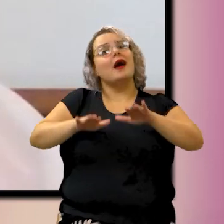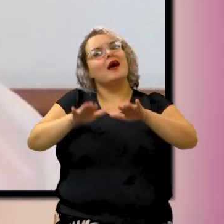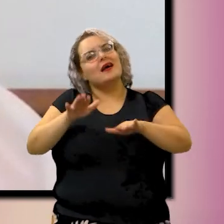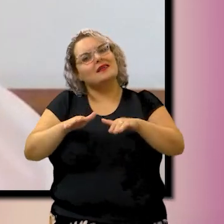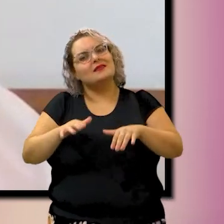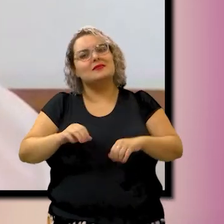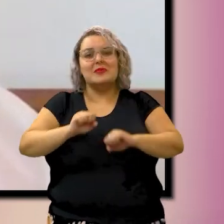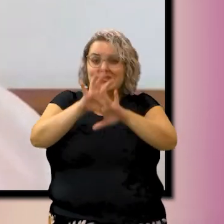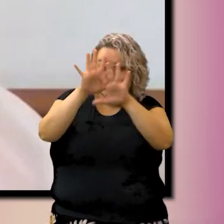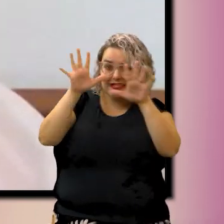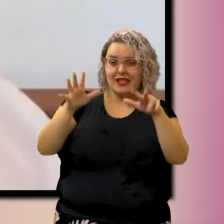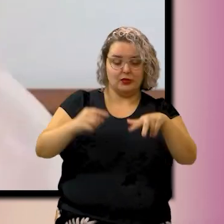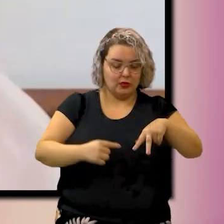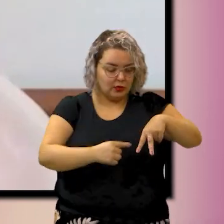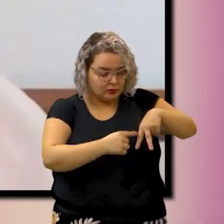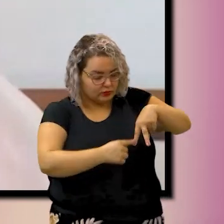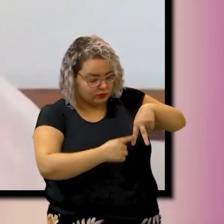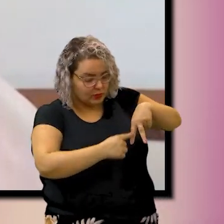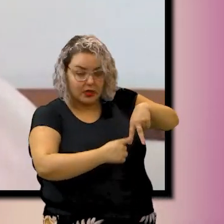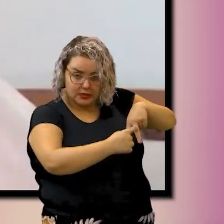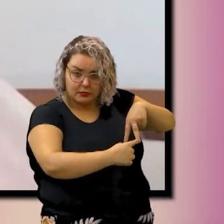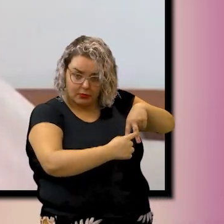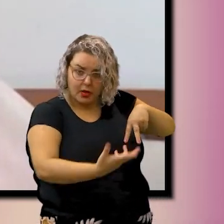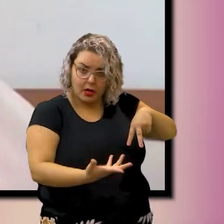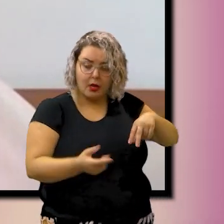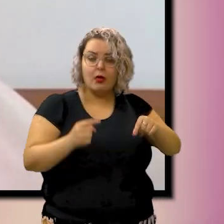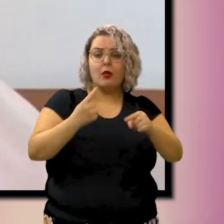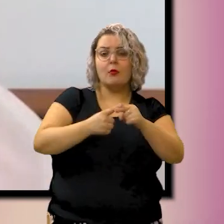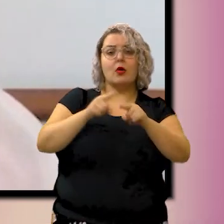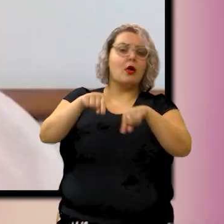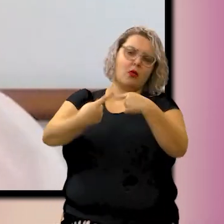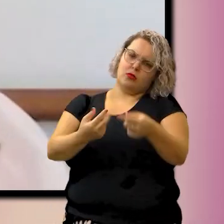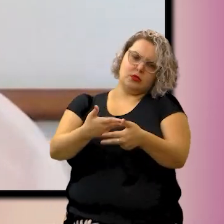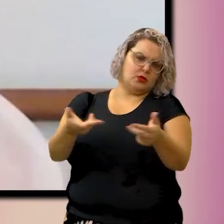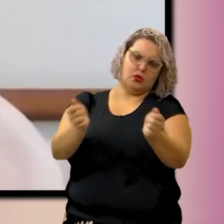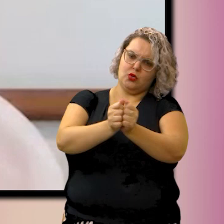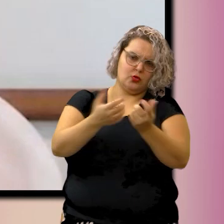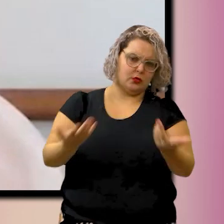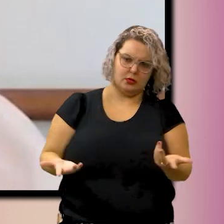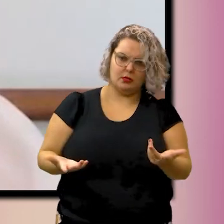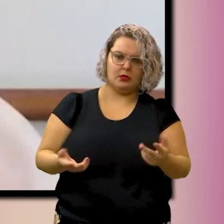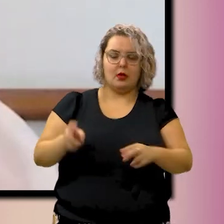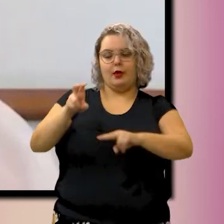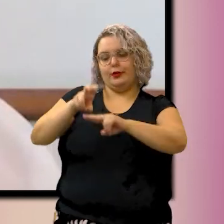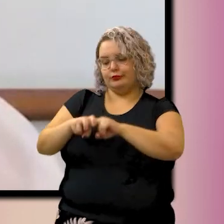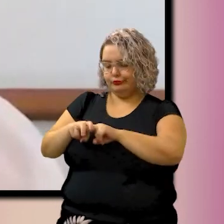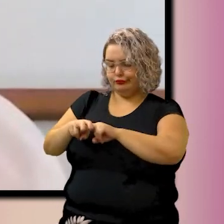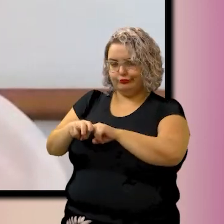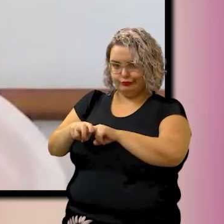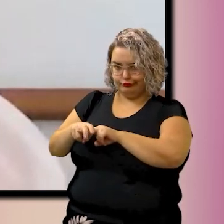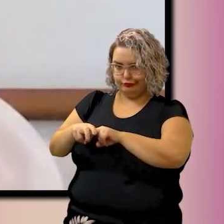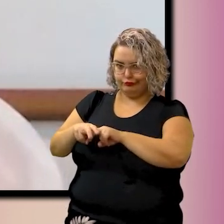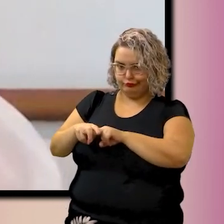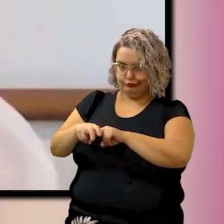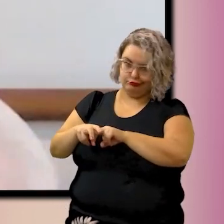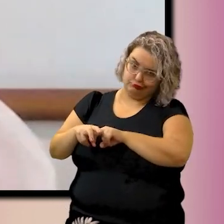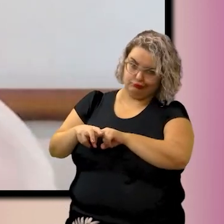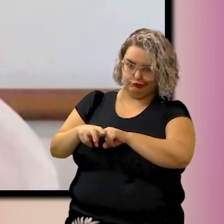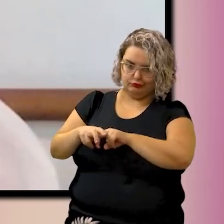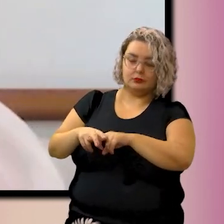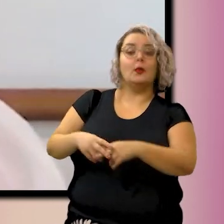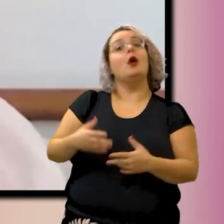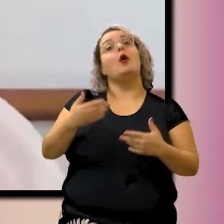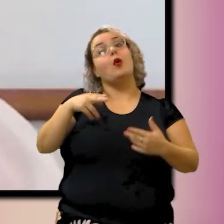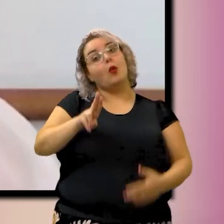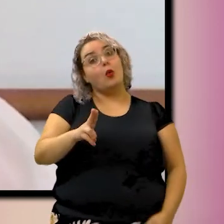mais evidente nas pernas, justamente porque acaba associando outros fatores, né? Ficar muito tempo com a perna para baixo é um deles, como a gente falou, ou